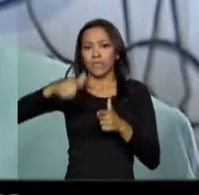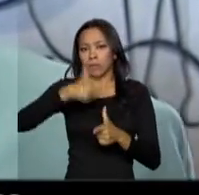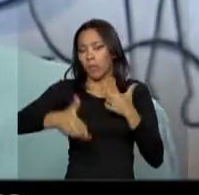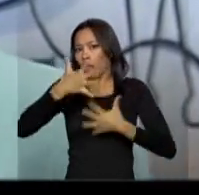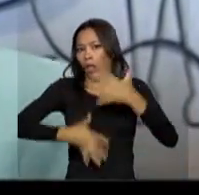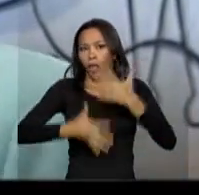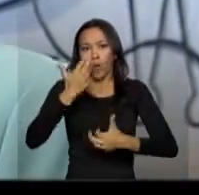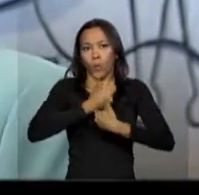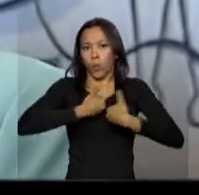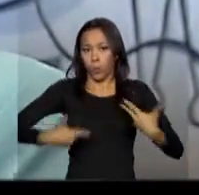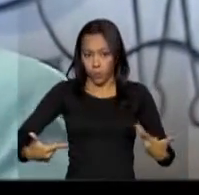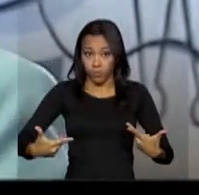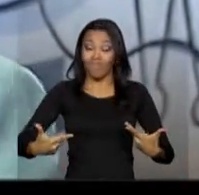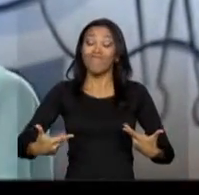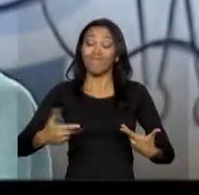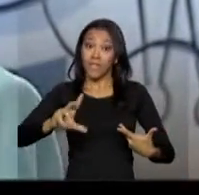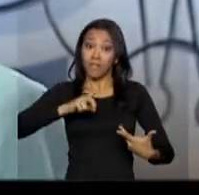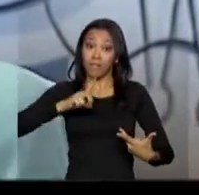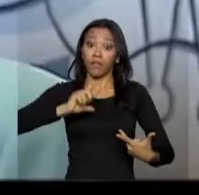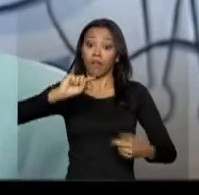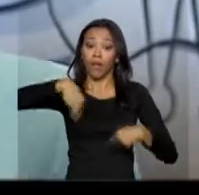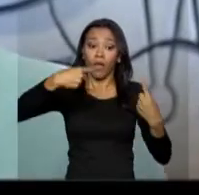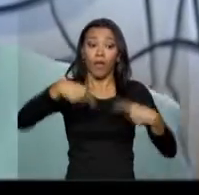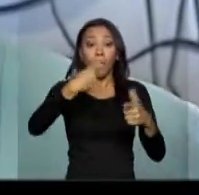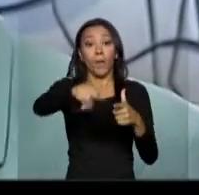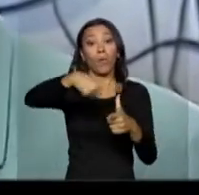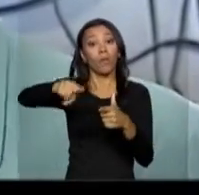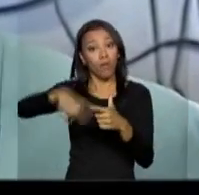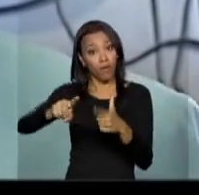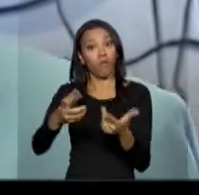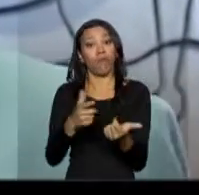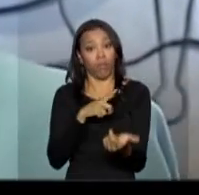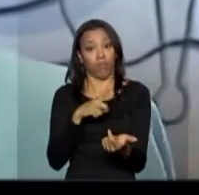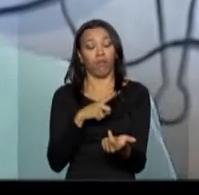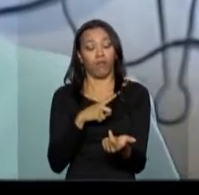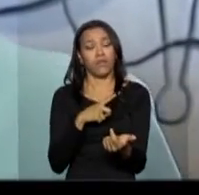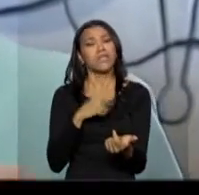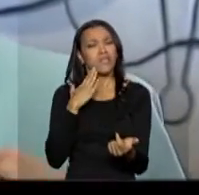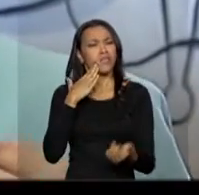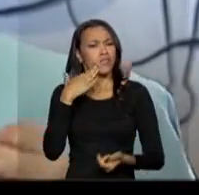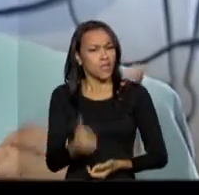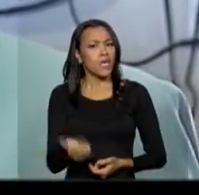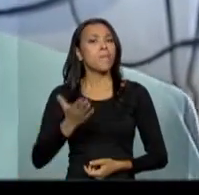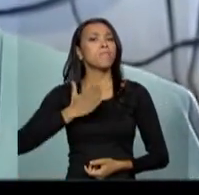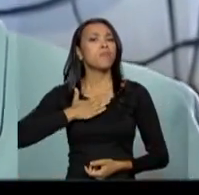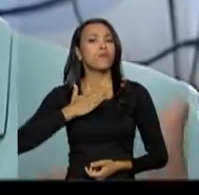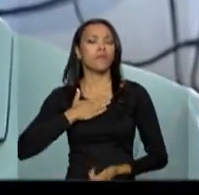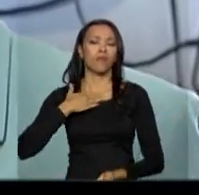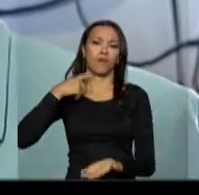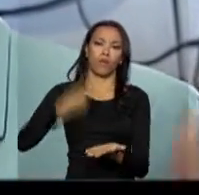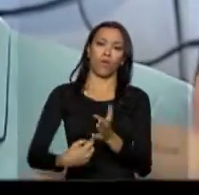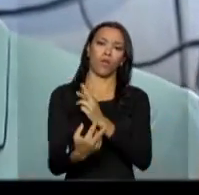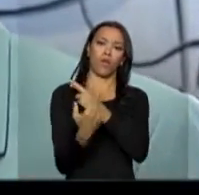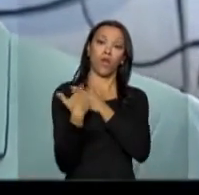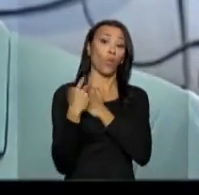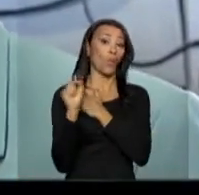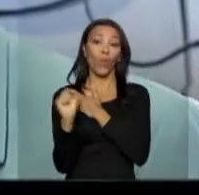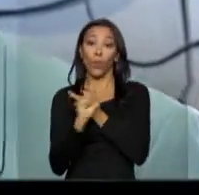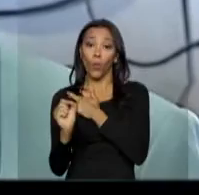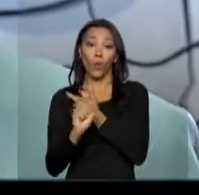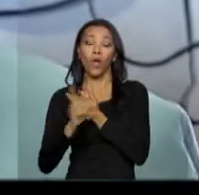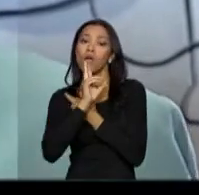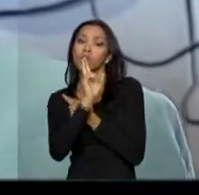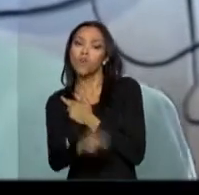dificuldades, enfrentamos problemas e desafios. Sei que é minha responsabilidade apresentar caminhos